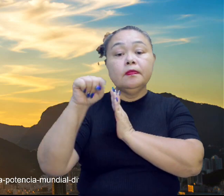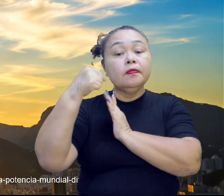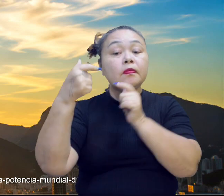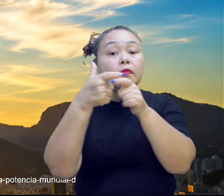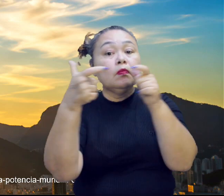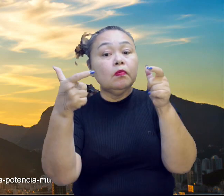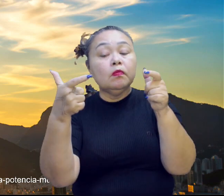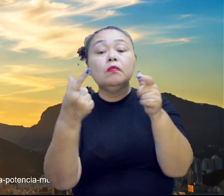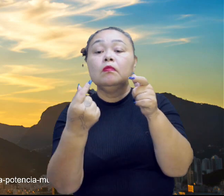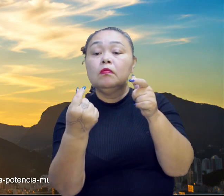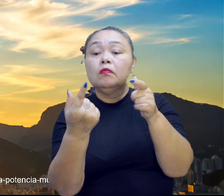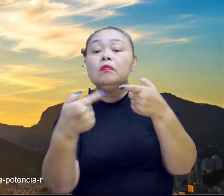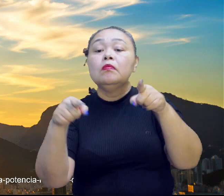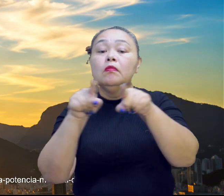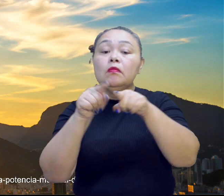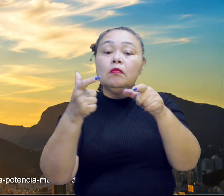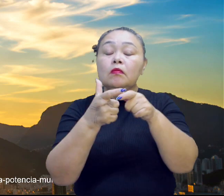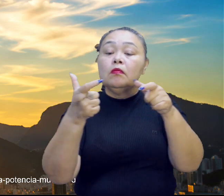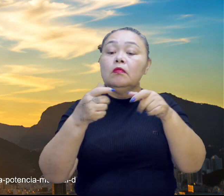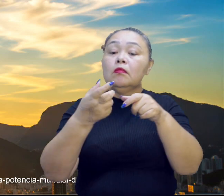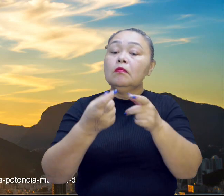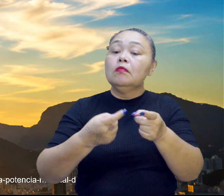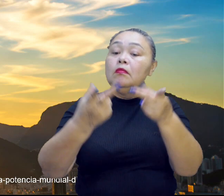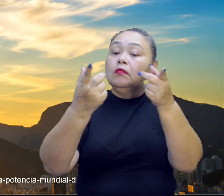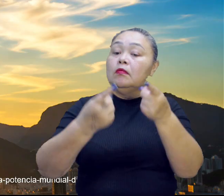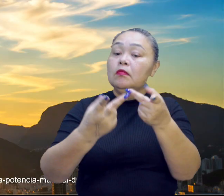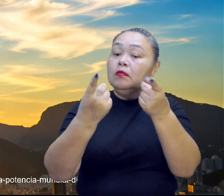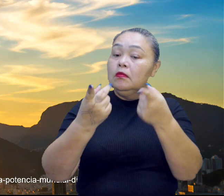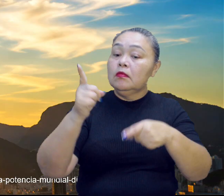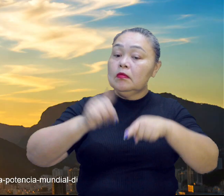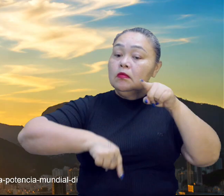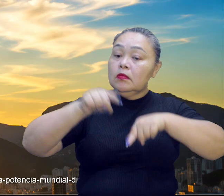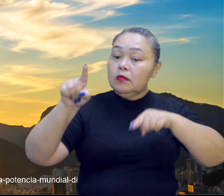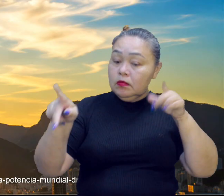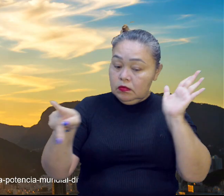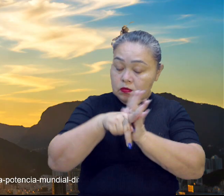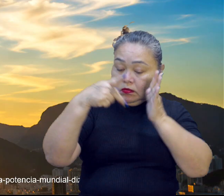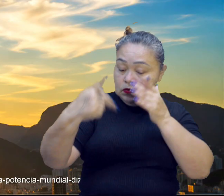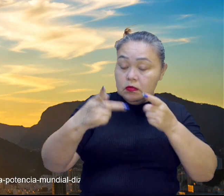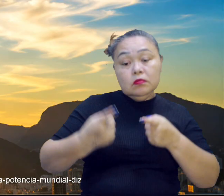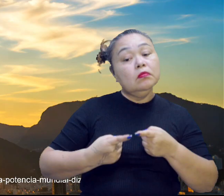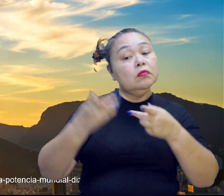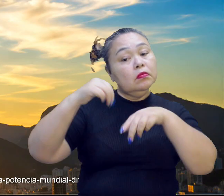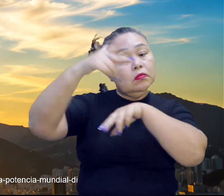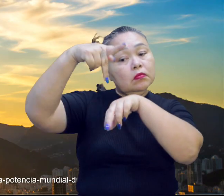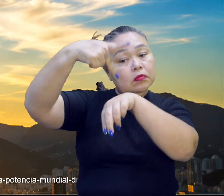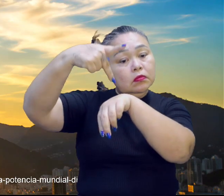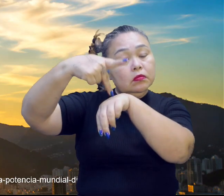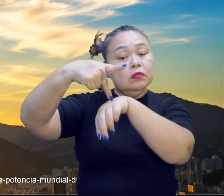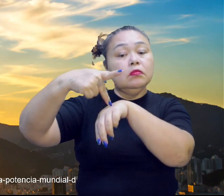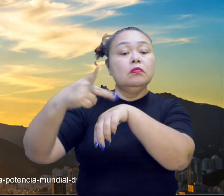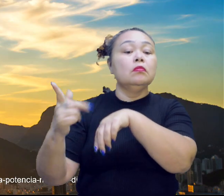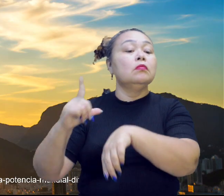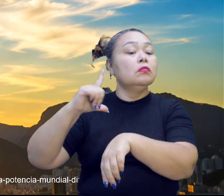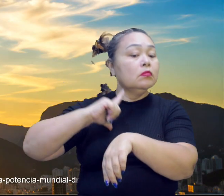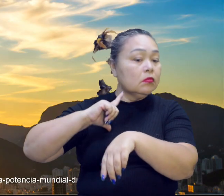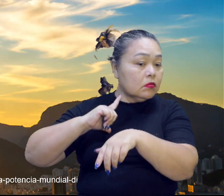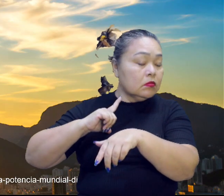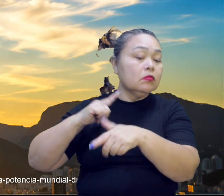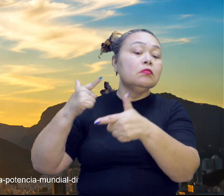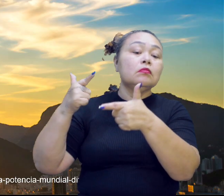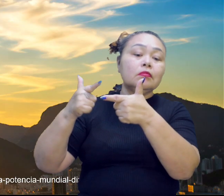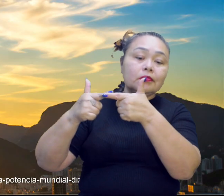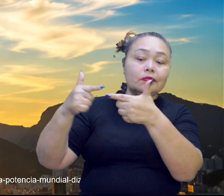devido ao crescimento econômico e ao aumento das exportações, mas ainda enfrenta todos